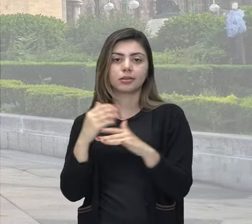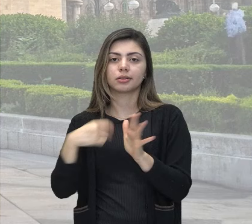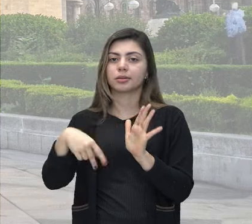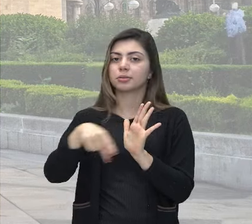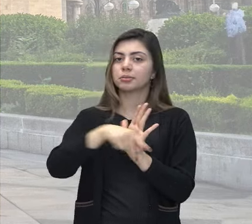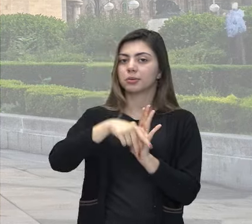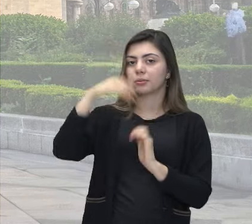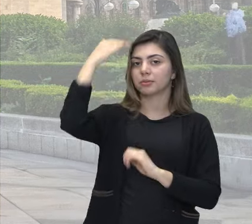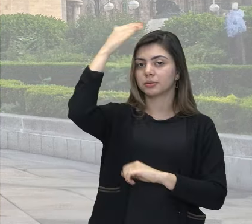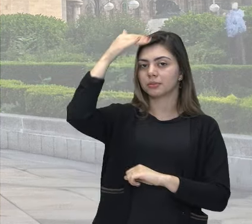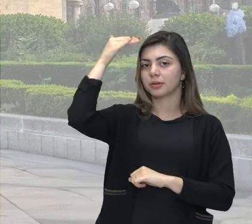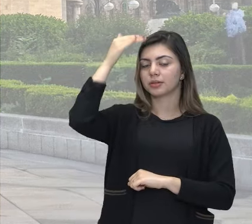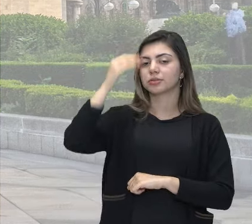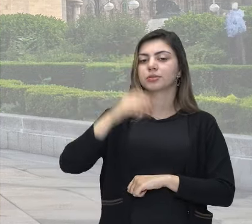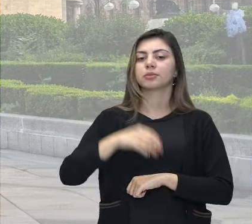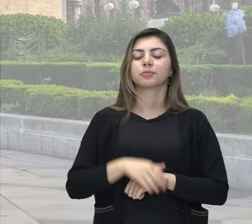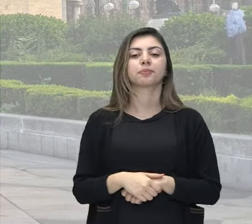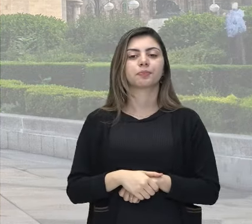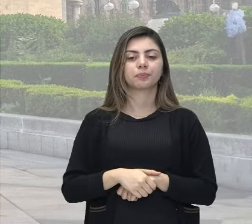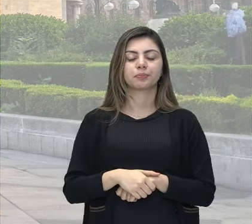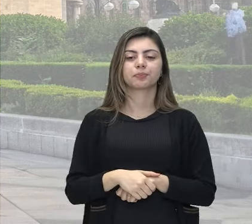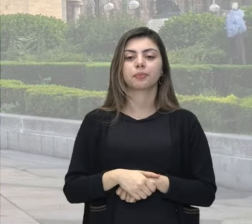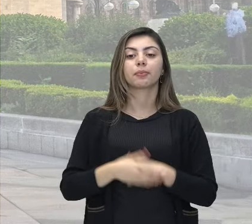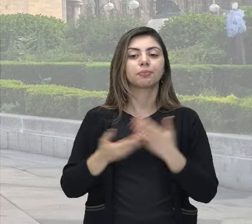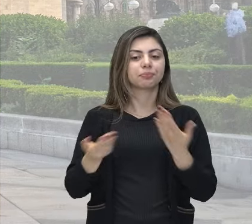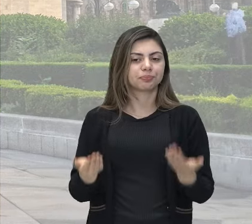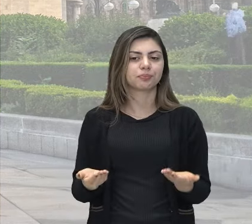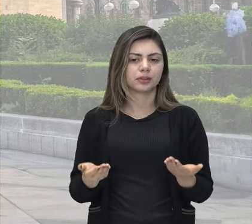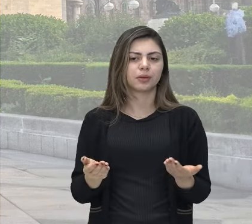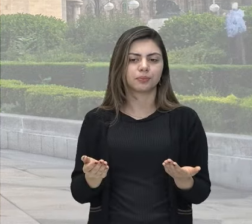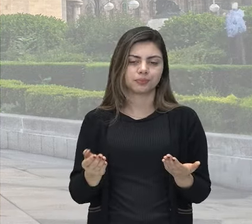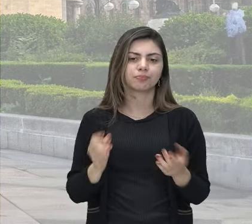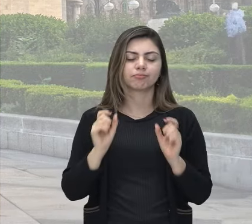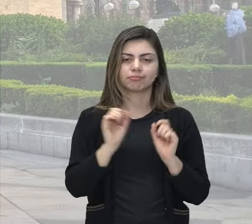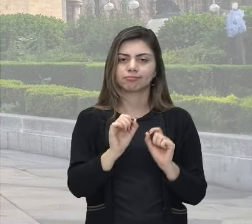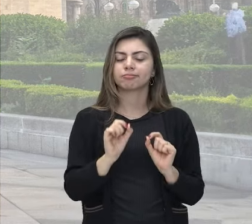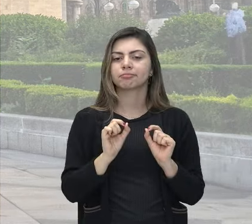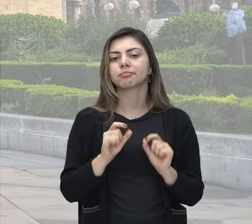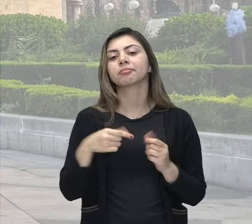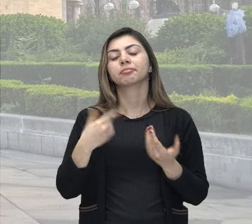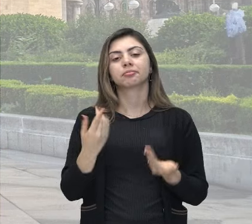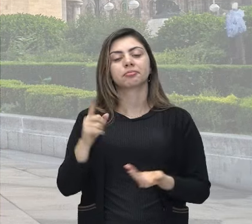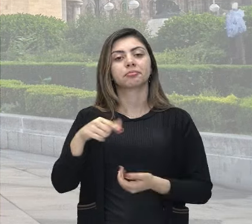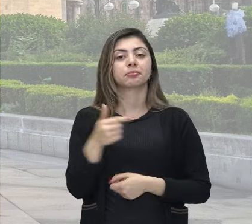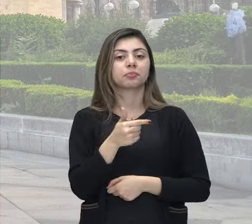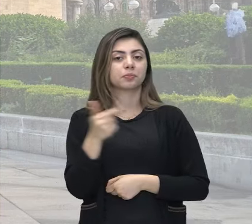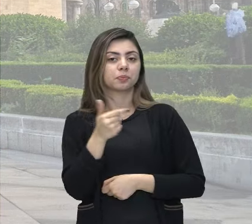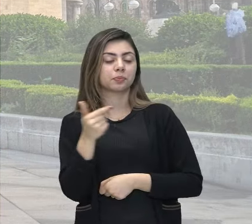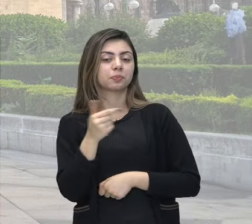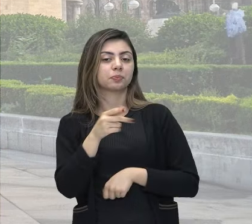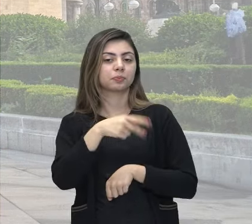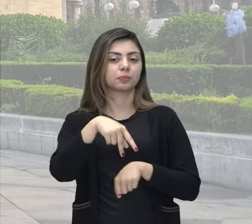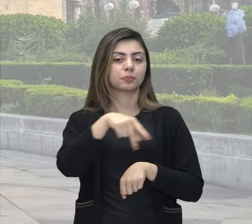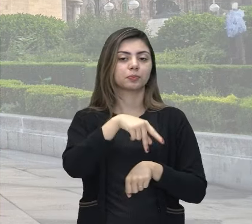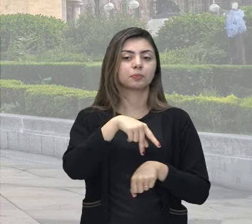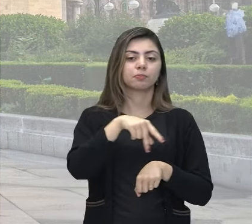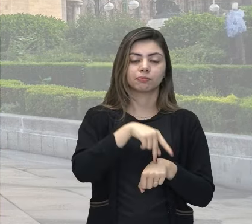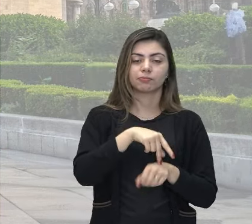do México, ok? Em relação a isso, gente, vai ser o segundo país, né,